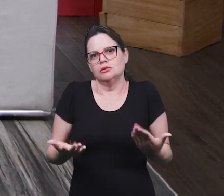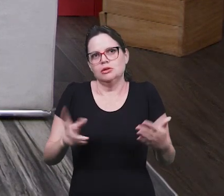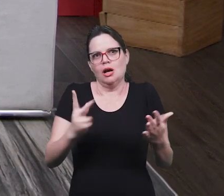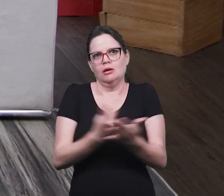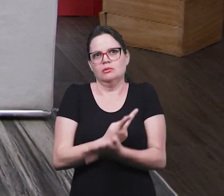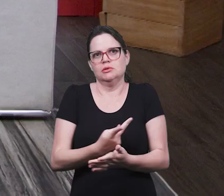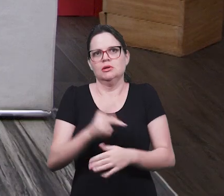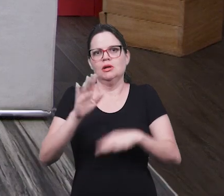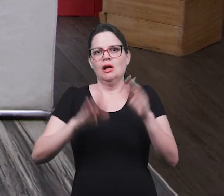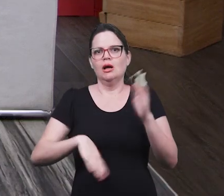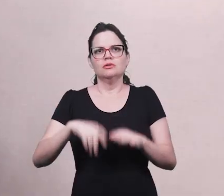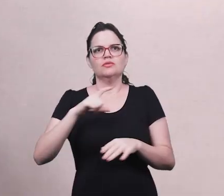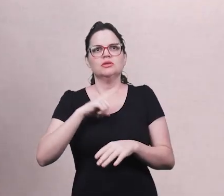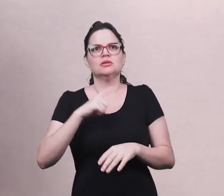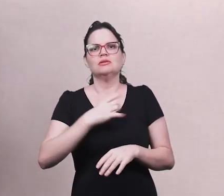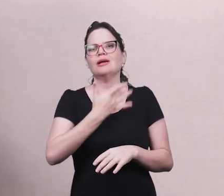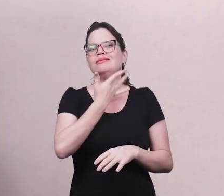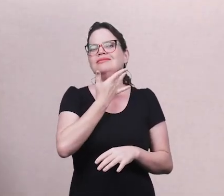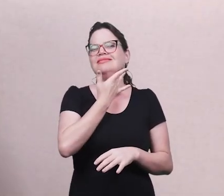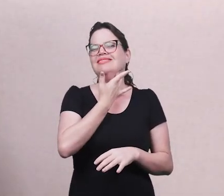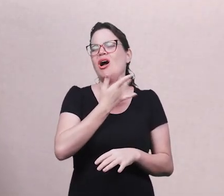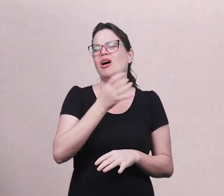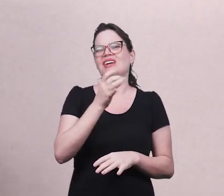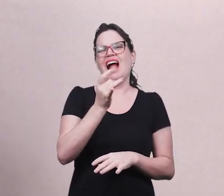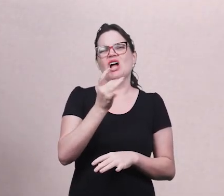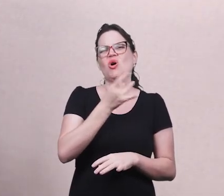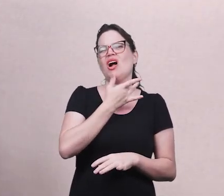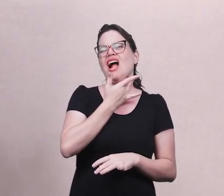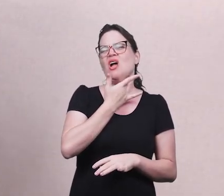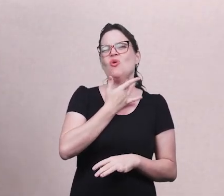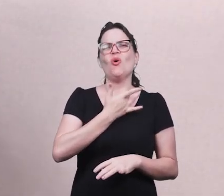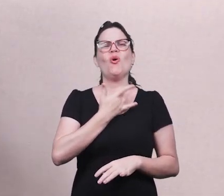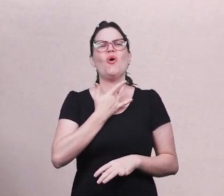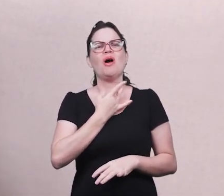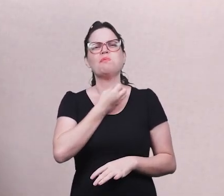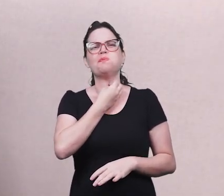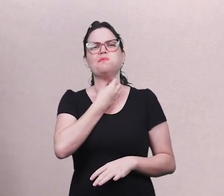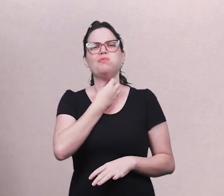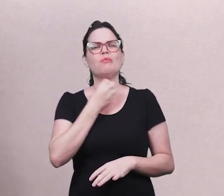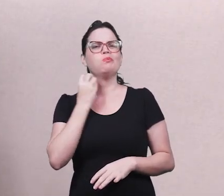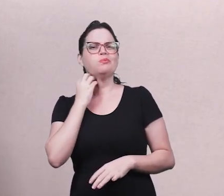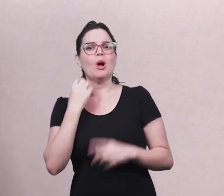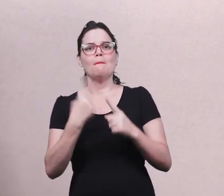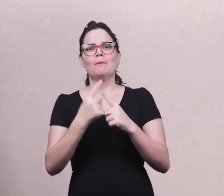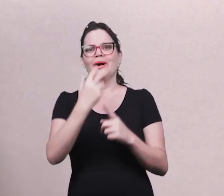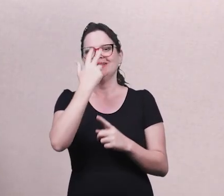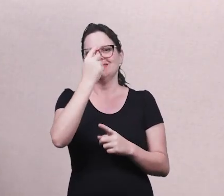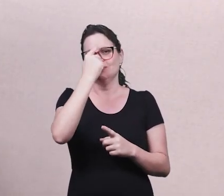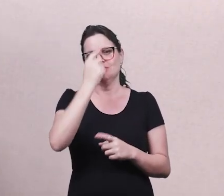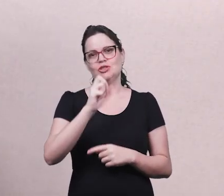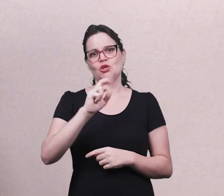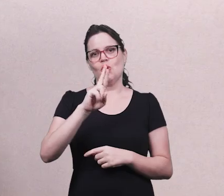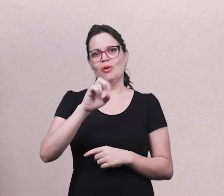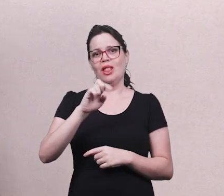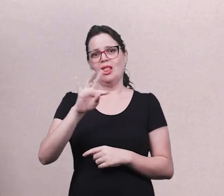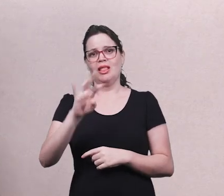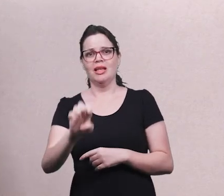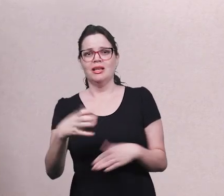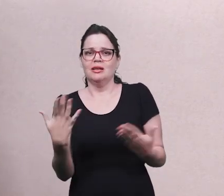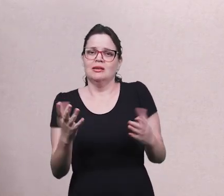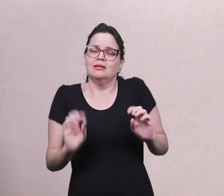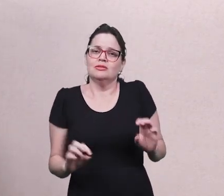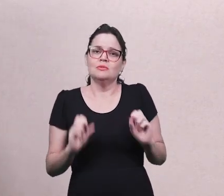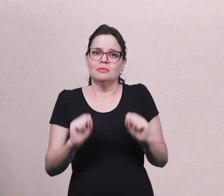Olha. Então, você tá com adenoide, amígdala, faringe, tudo inchado por causa de uma crise de rinite viral, por exemplo.